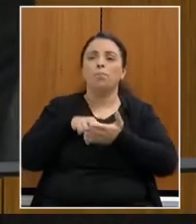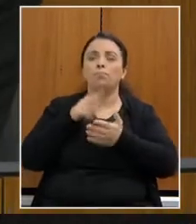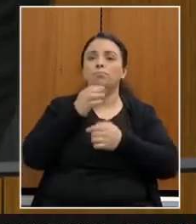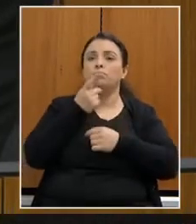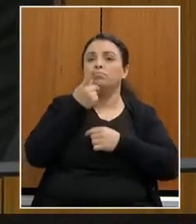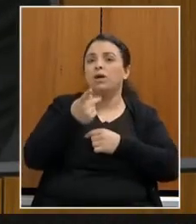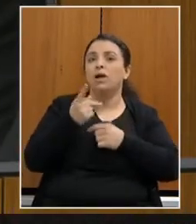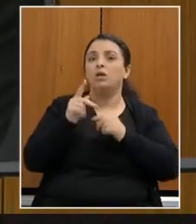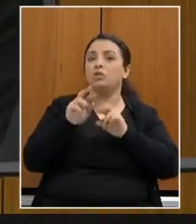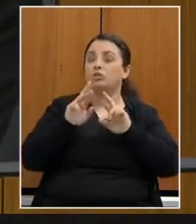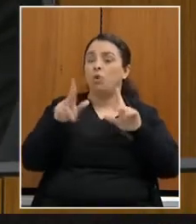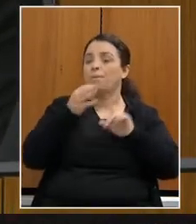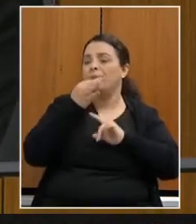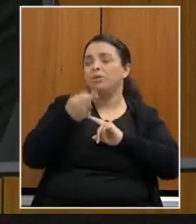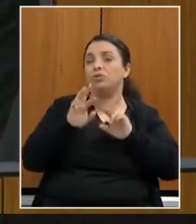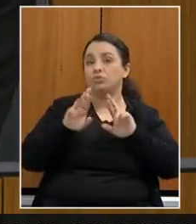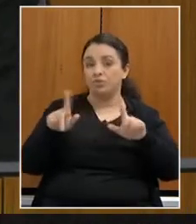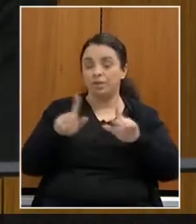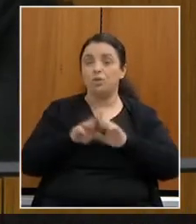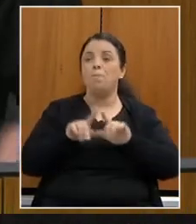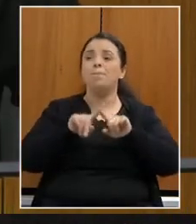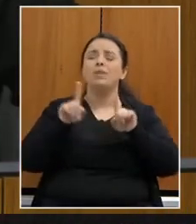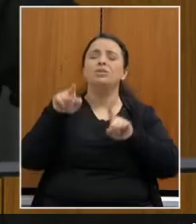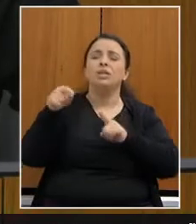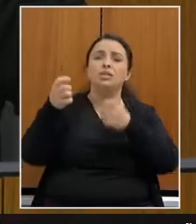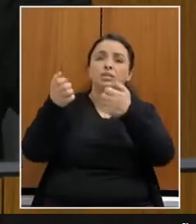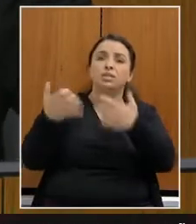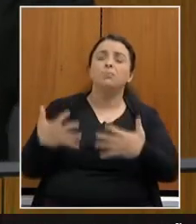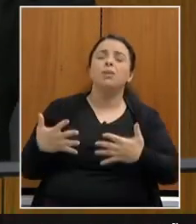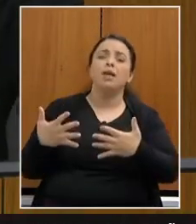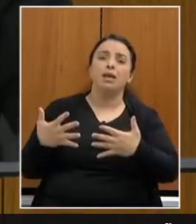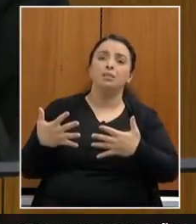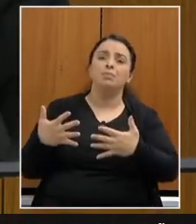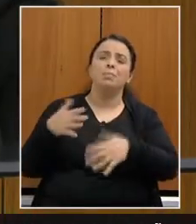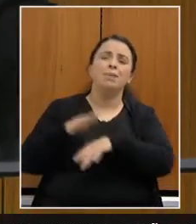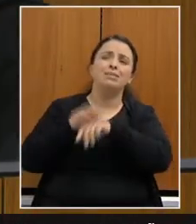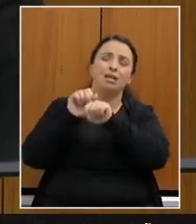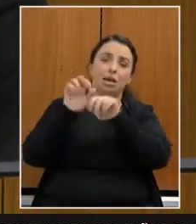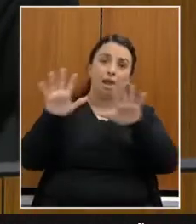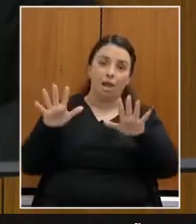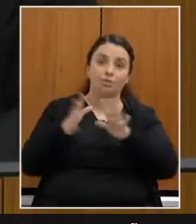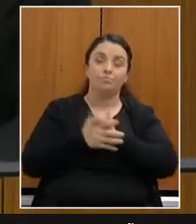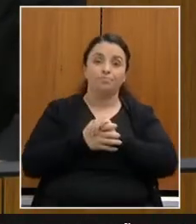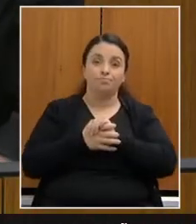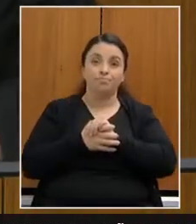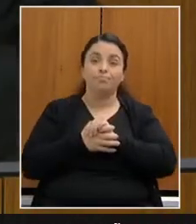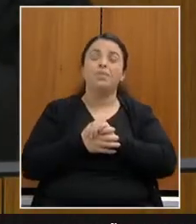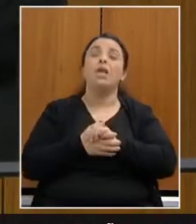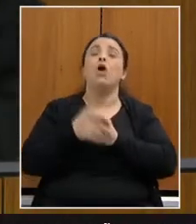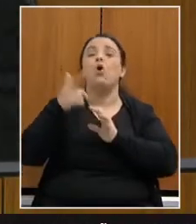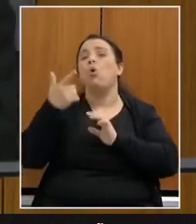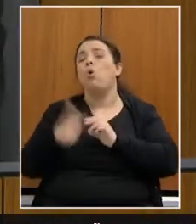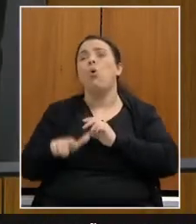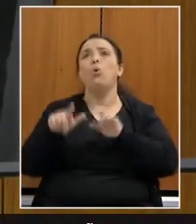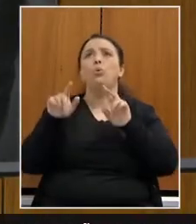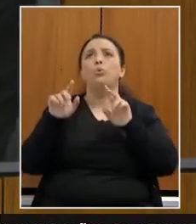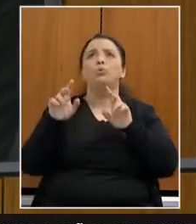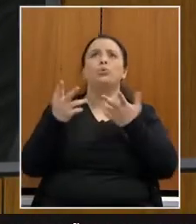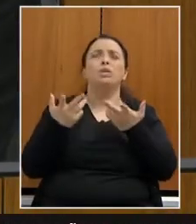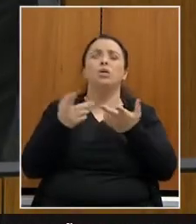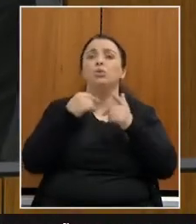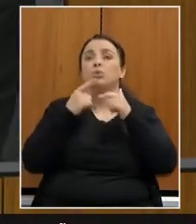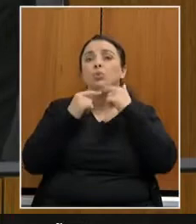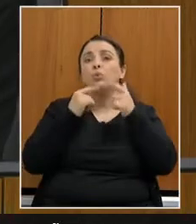é o ponto que eu queria que fosse aprofundado e sou portavoz secretário até em função dessa sua fala anterior